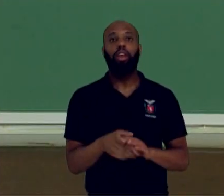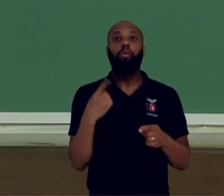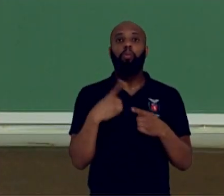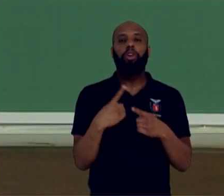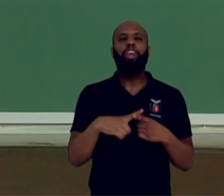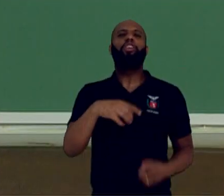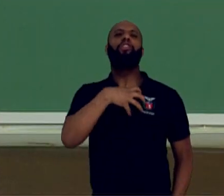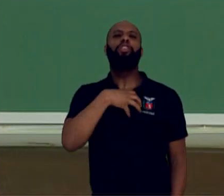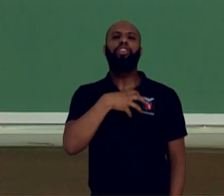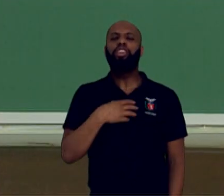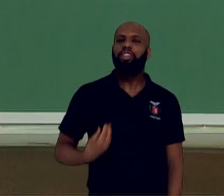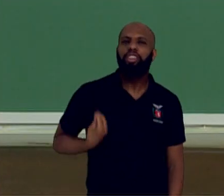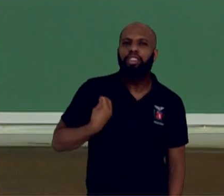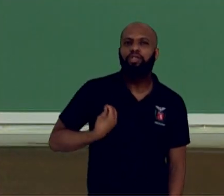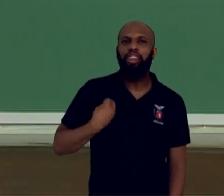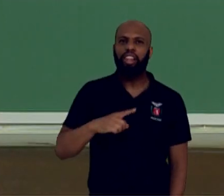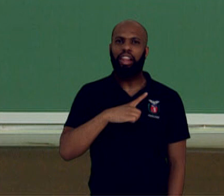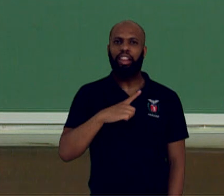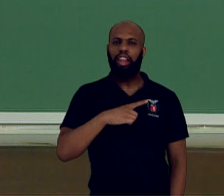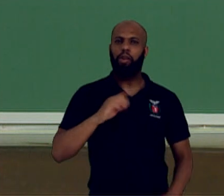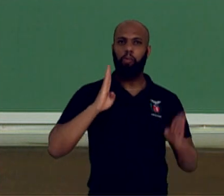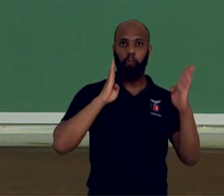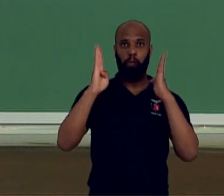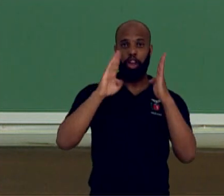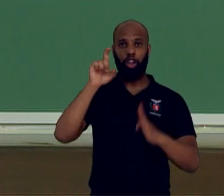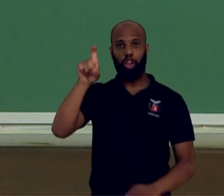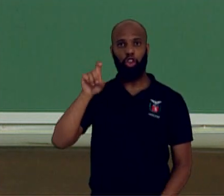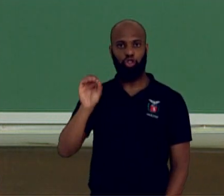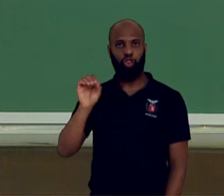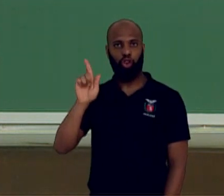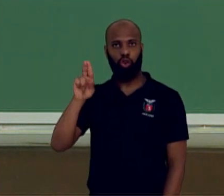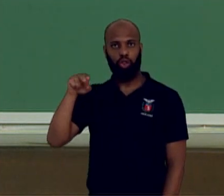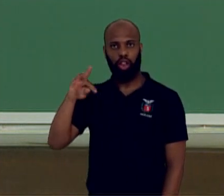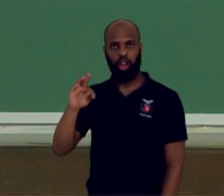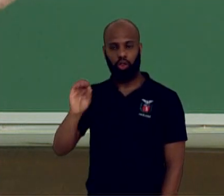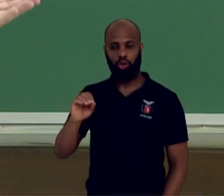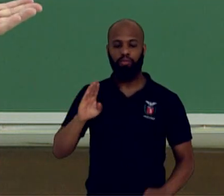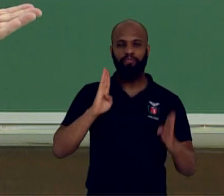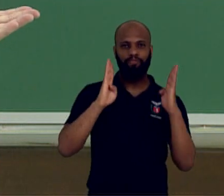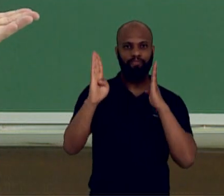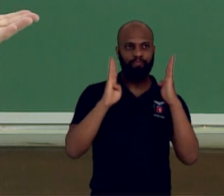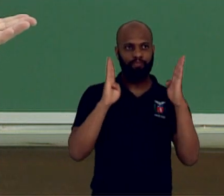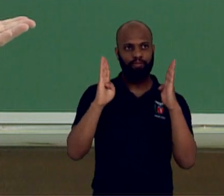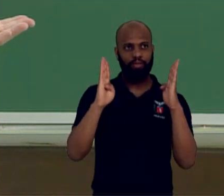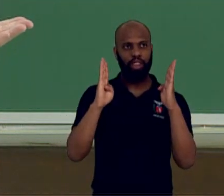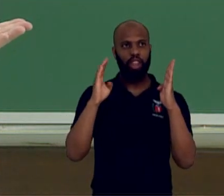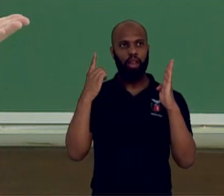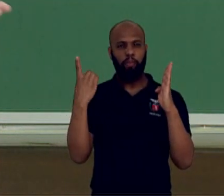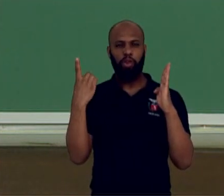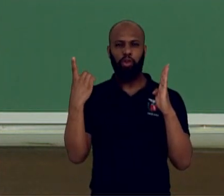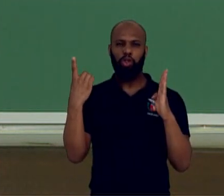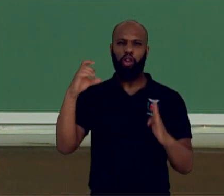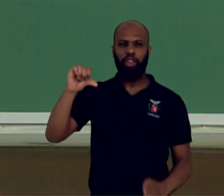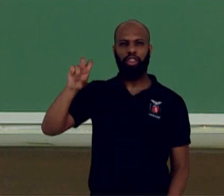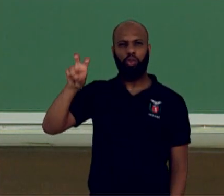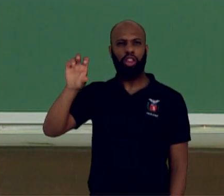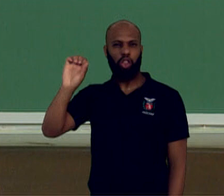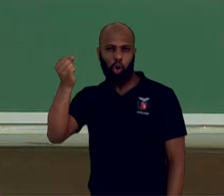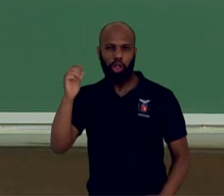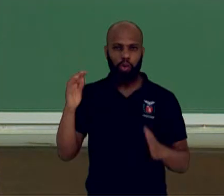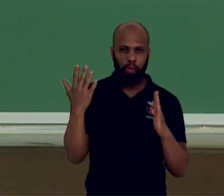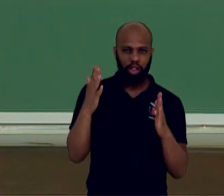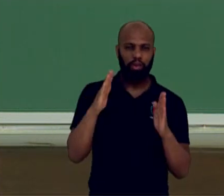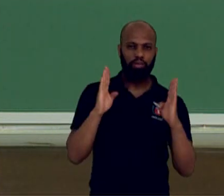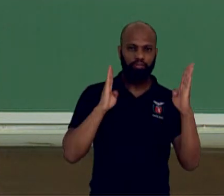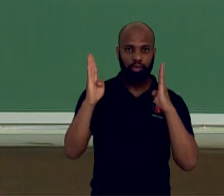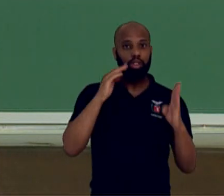imagine, o período de shogunato vai até 1868, há pouco, 150 anos atrás, praticamente. E as mulheres